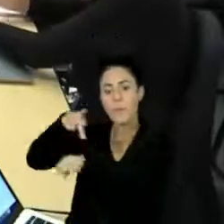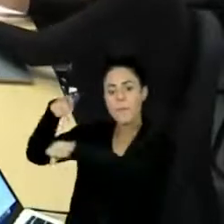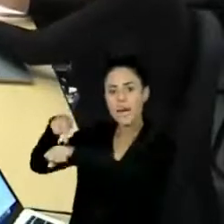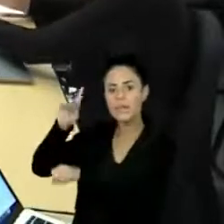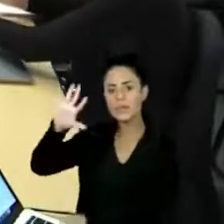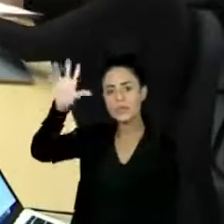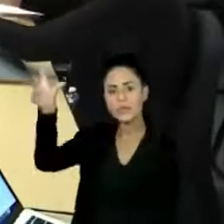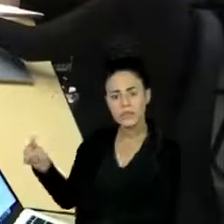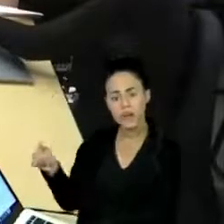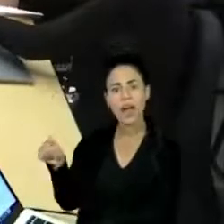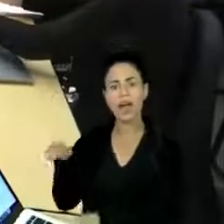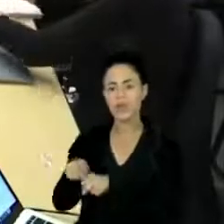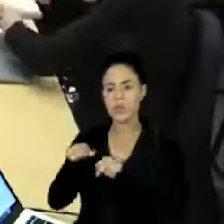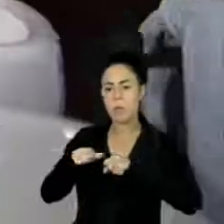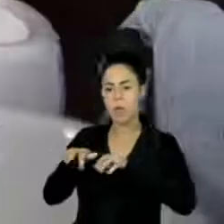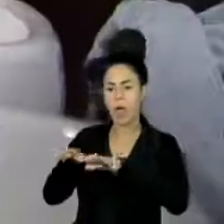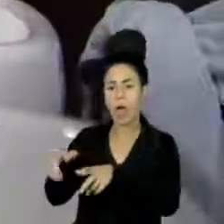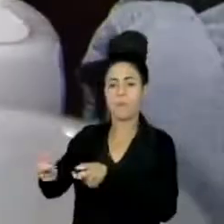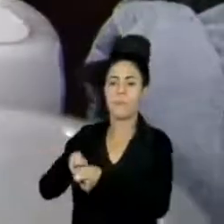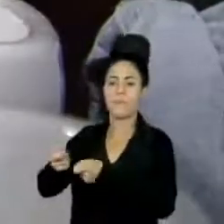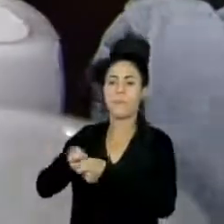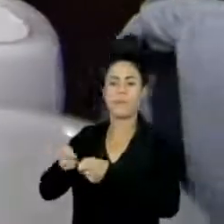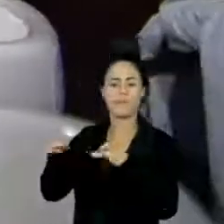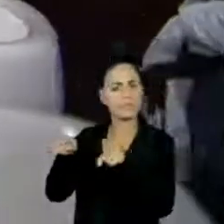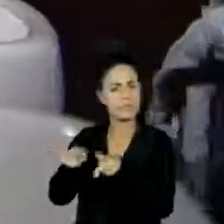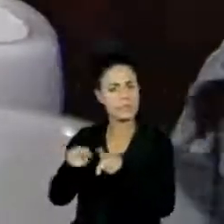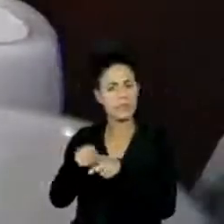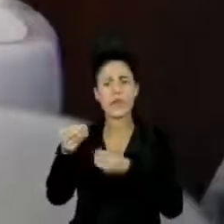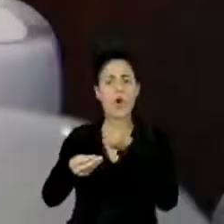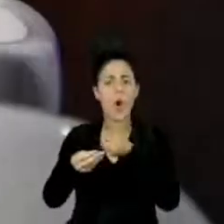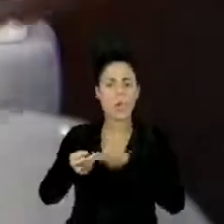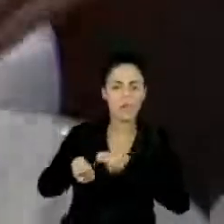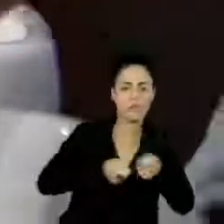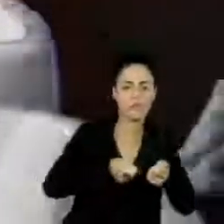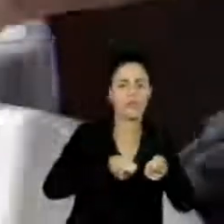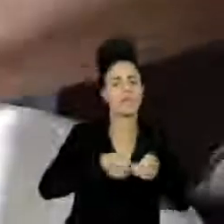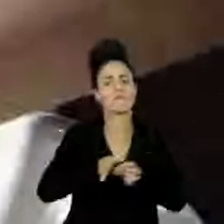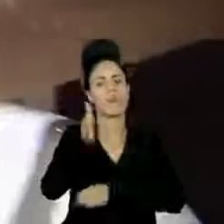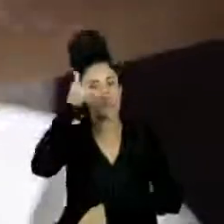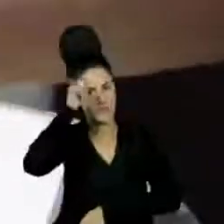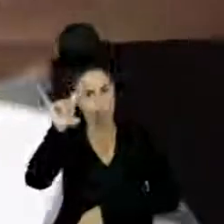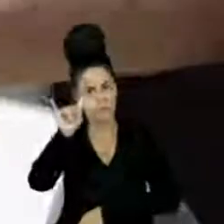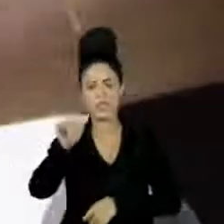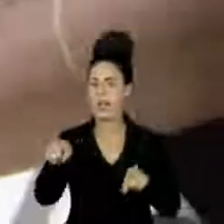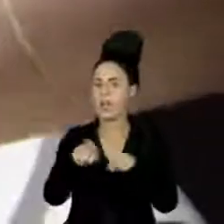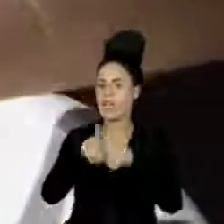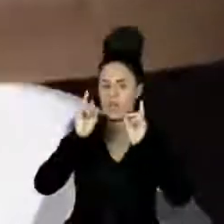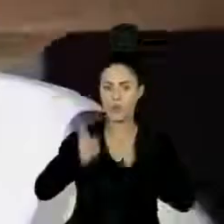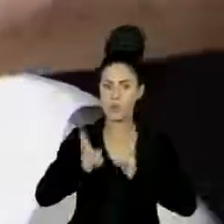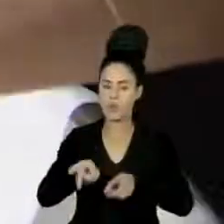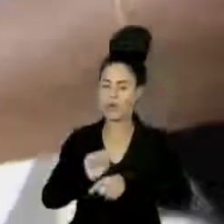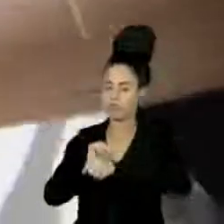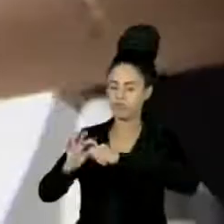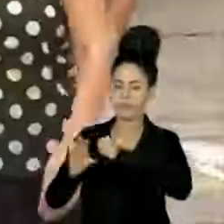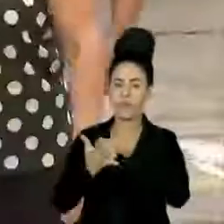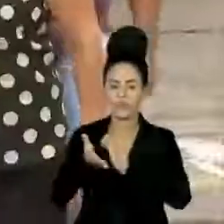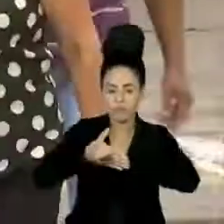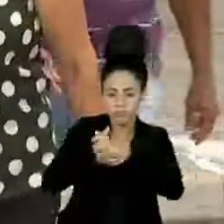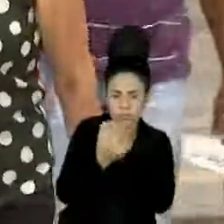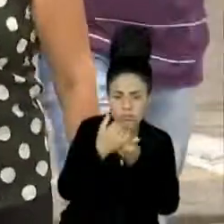onde a doença é endêmica a boa notícia é que as medidas de prevenção são as mesmas usadas contra a covid-19